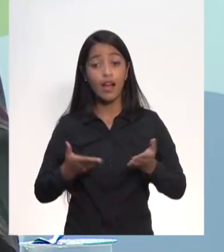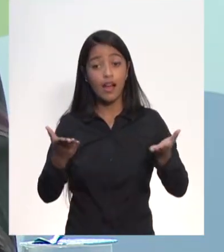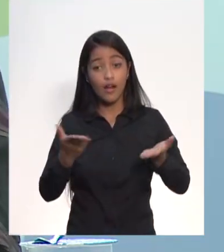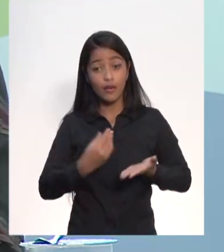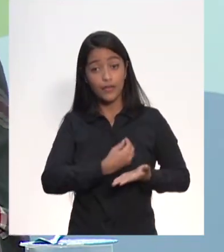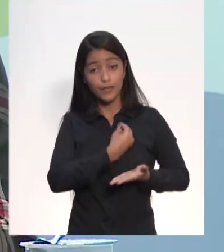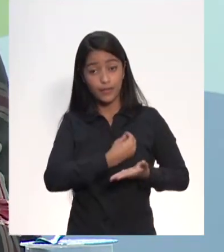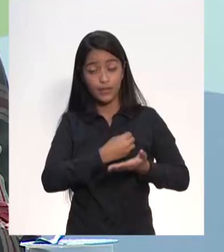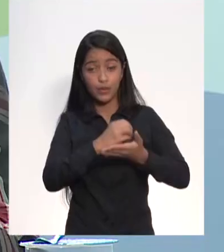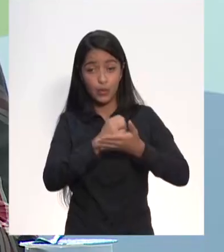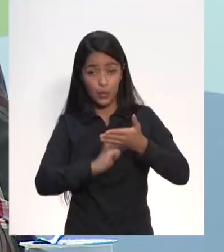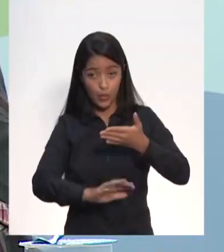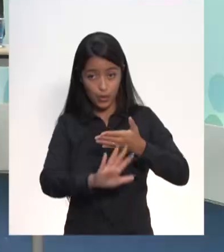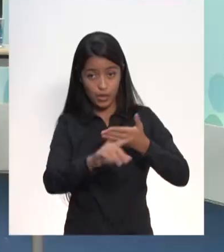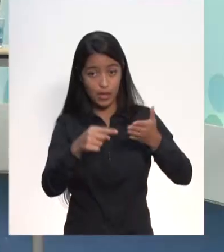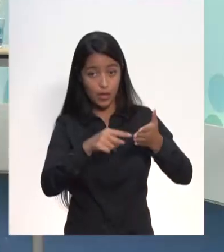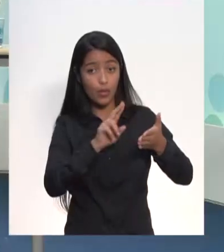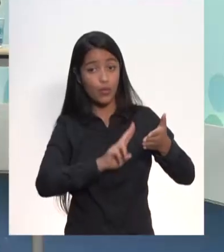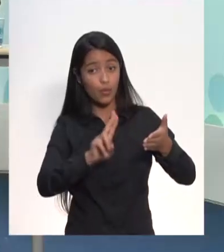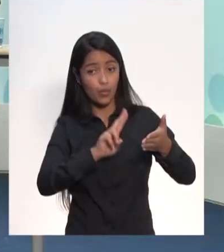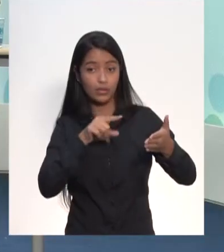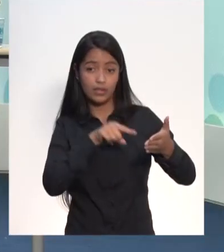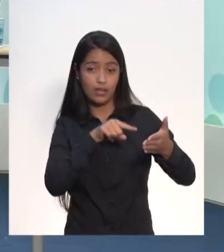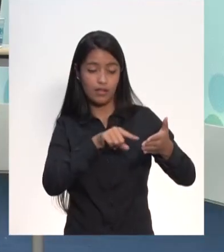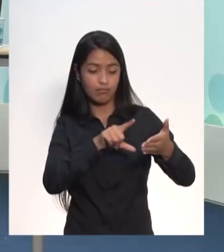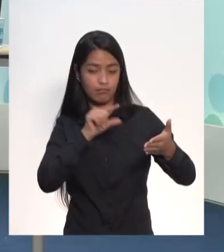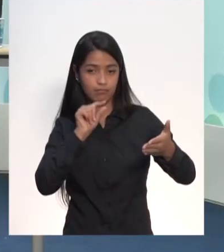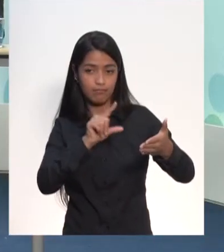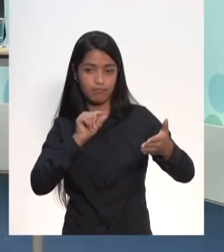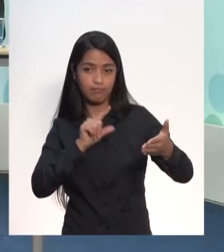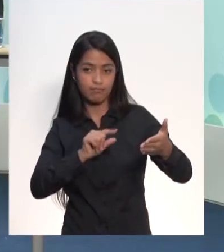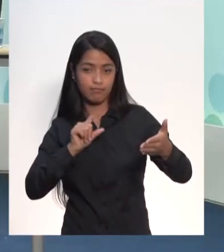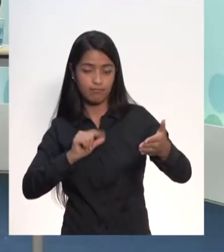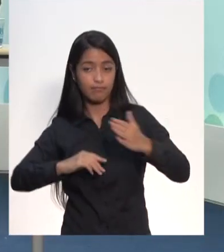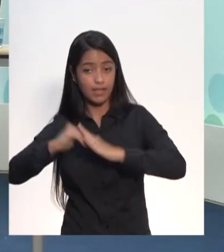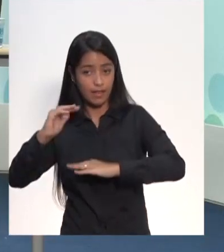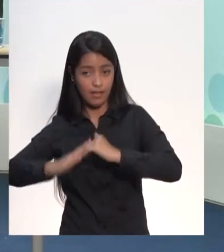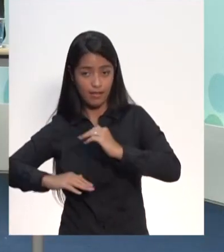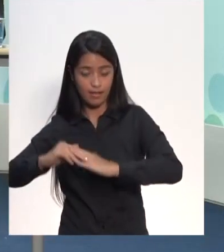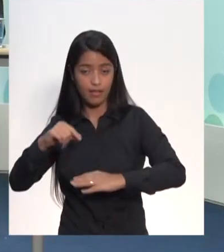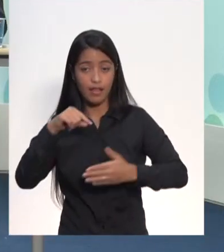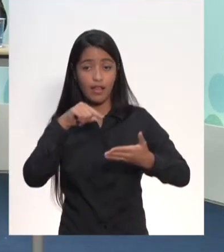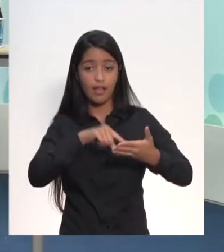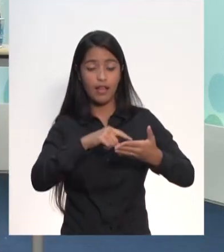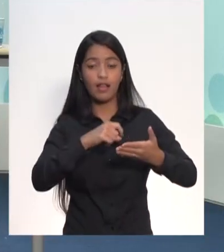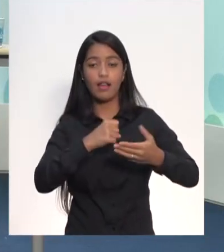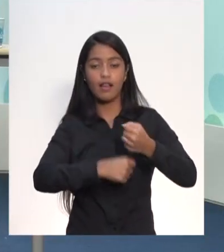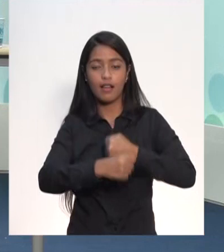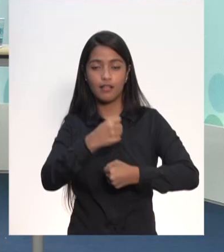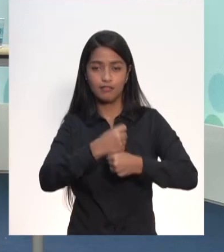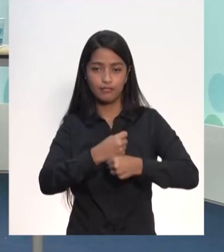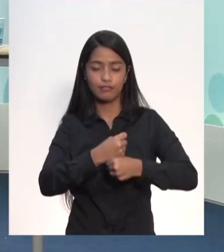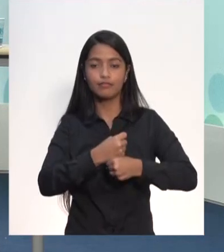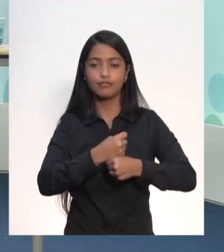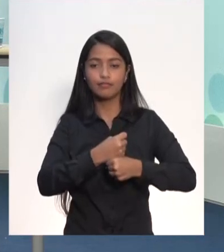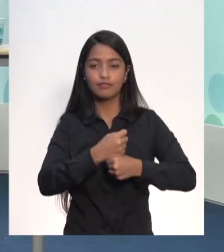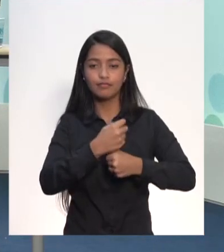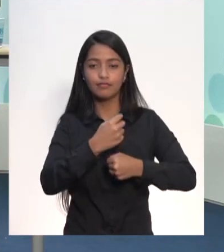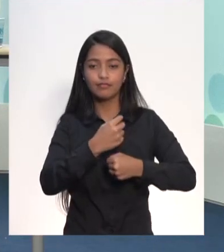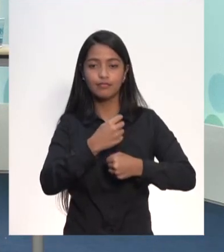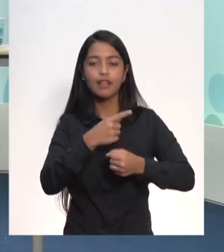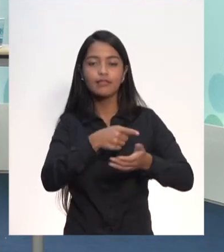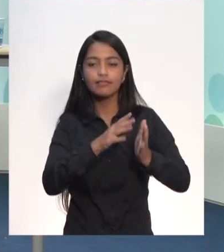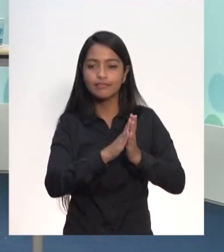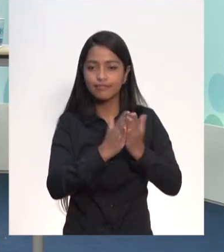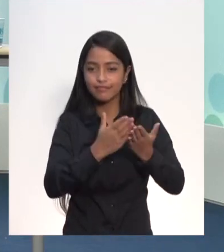foi utilizado para a escolha dessas habilidades. O currículo vigente ainda deste ano de 2009, que é aquele caderninho preto lá, que a